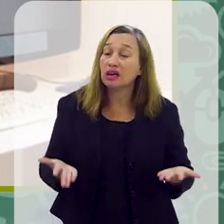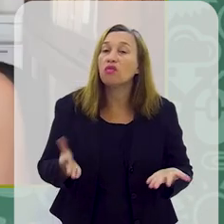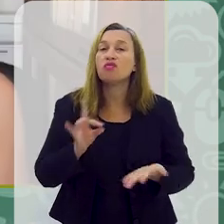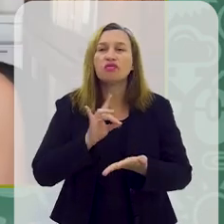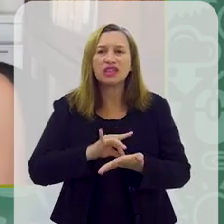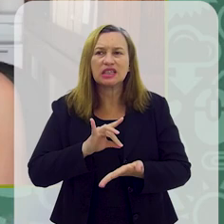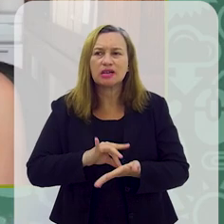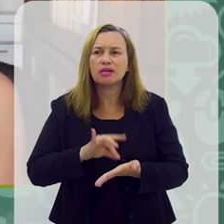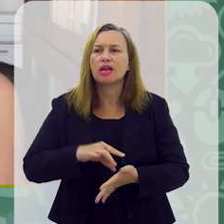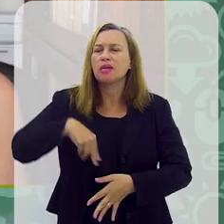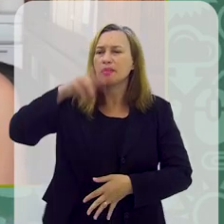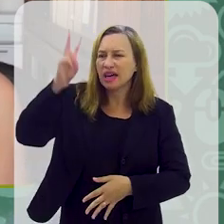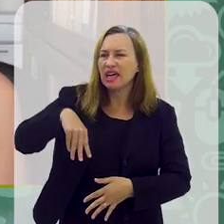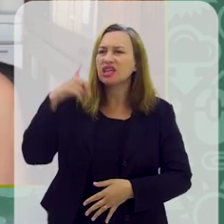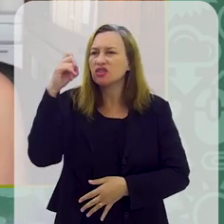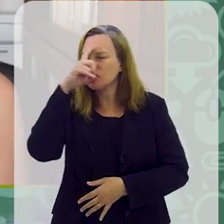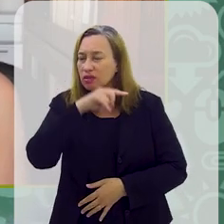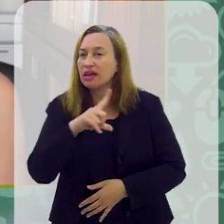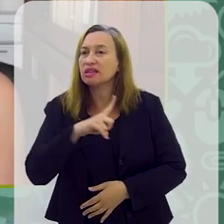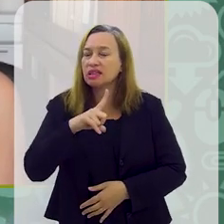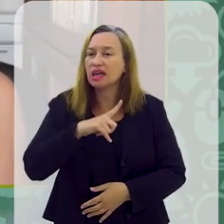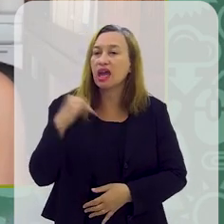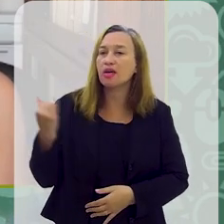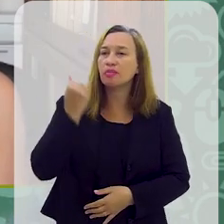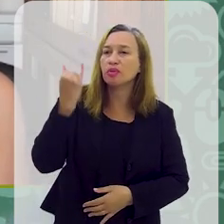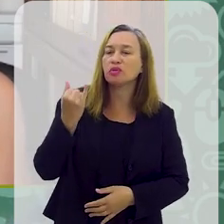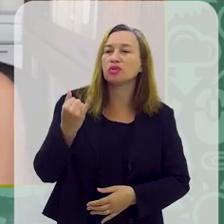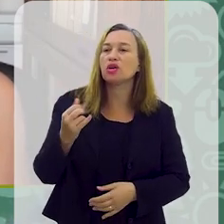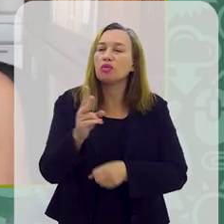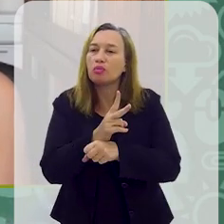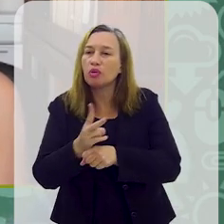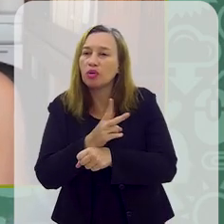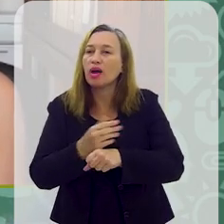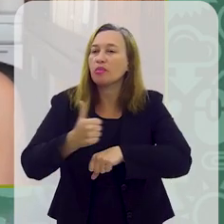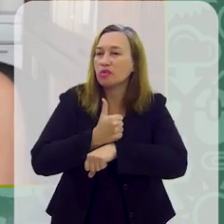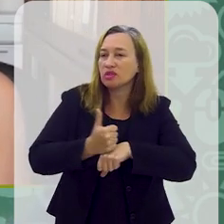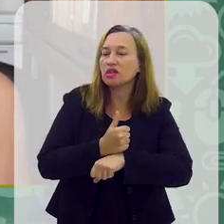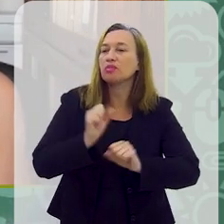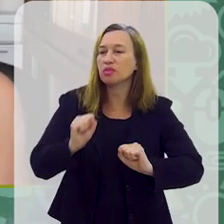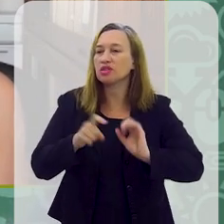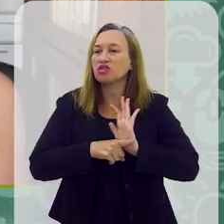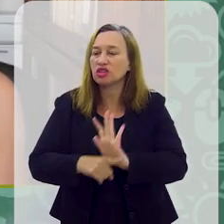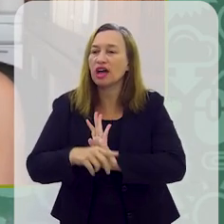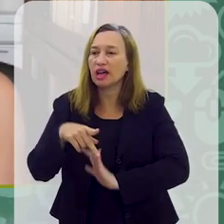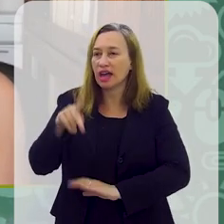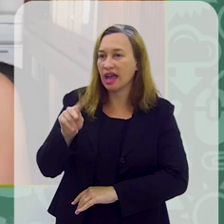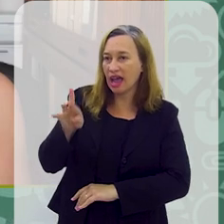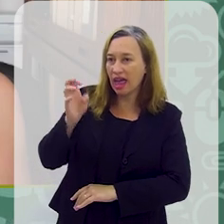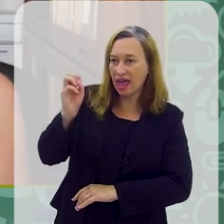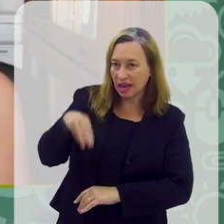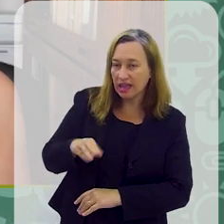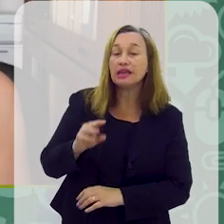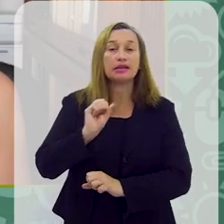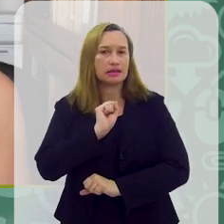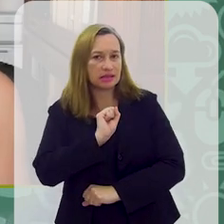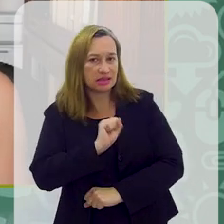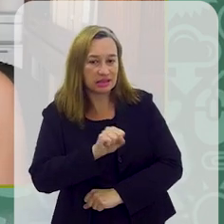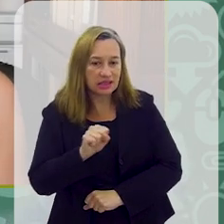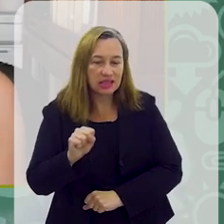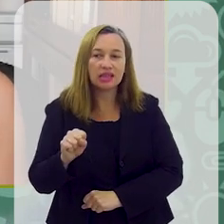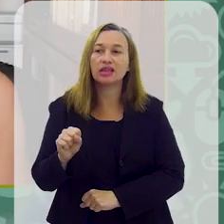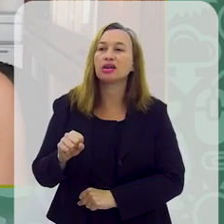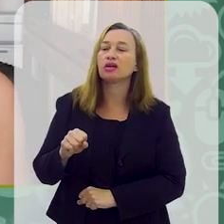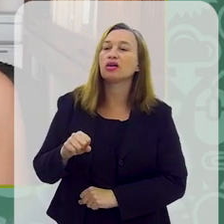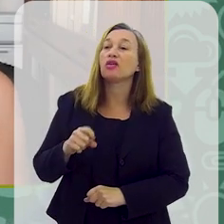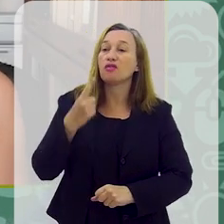nas telas. Então, realmente, para quem tem essa dificuldade, é importante procurar profissionais que possam ajudar, né, Karen? Sem